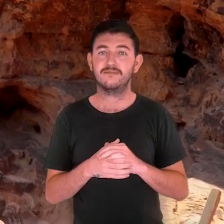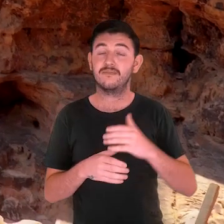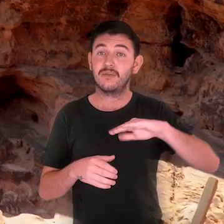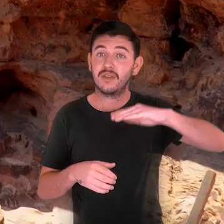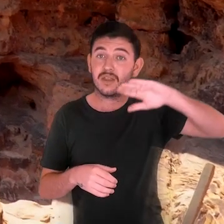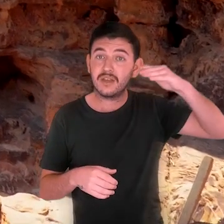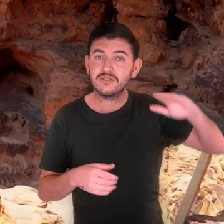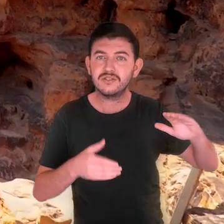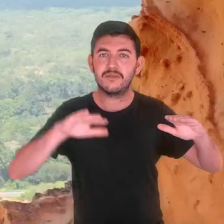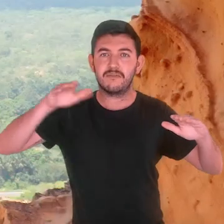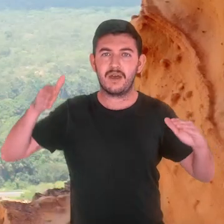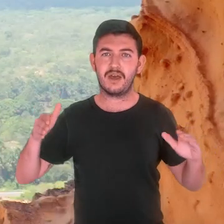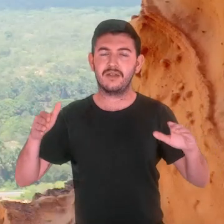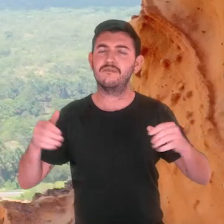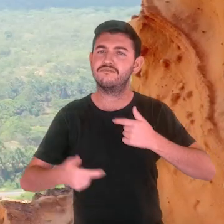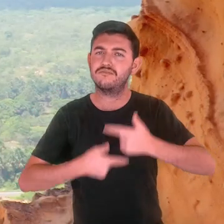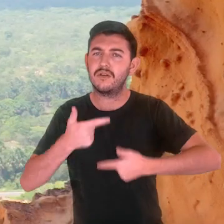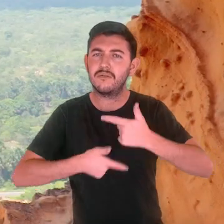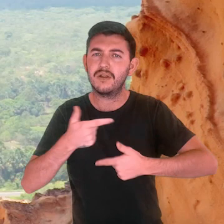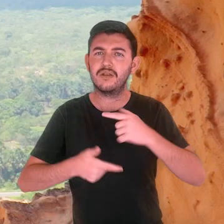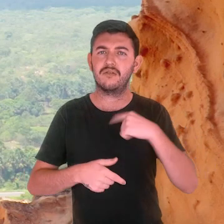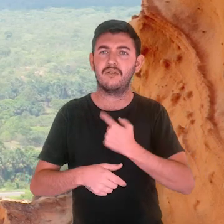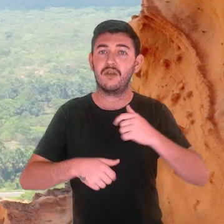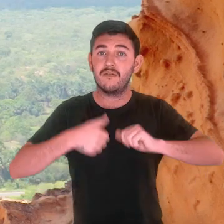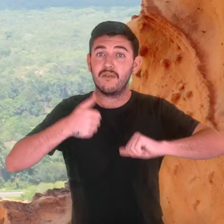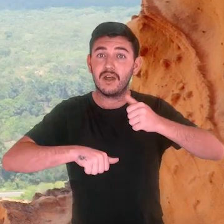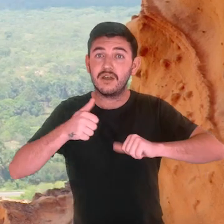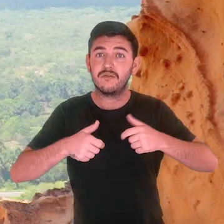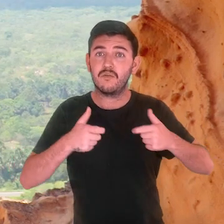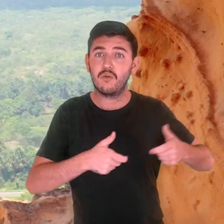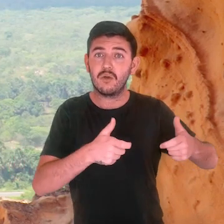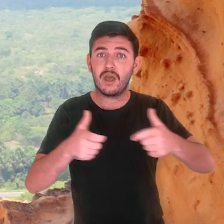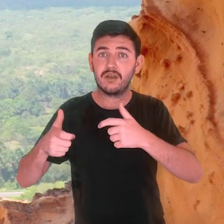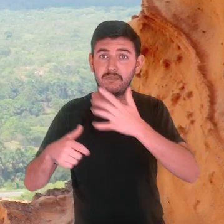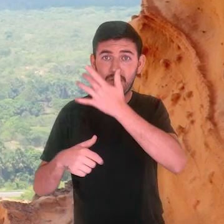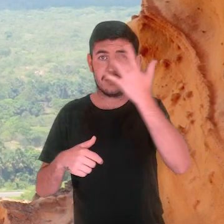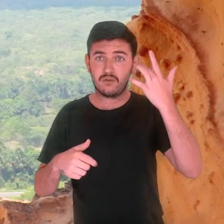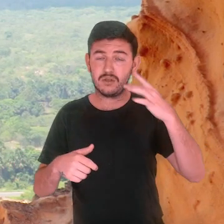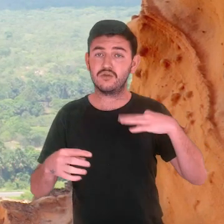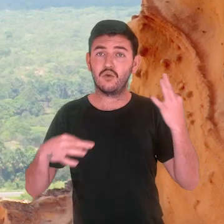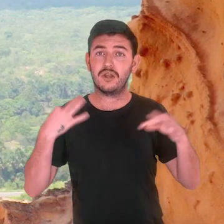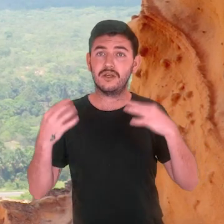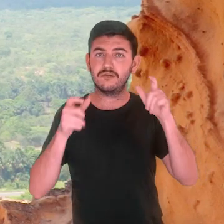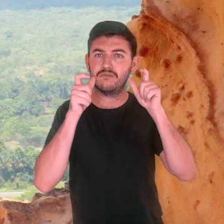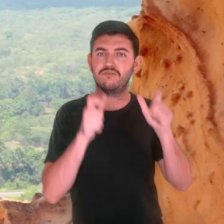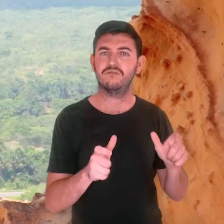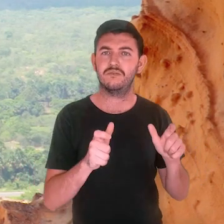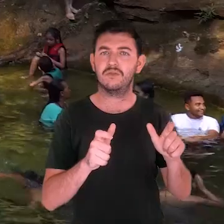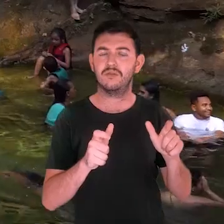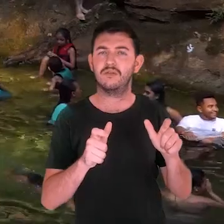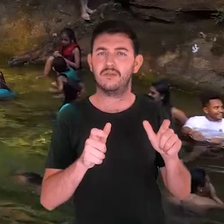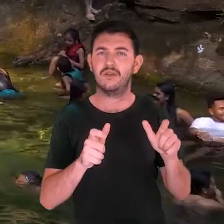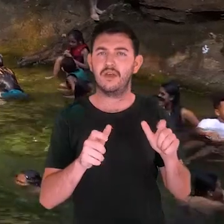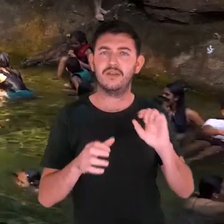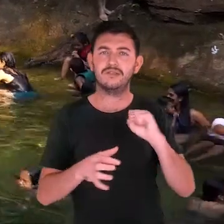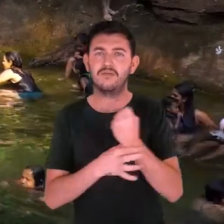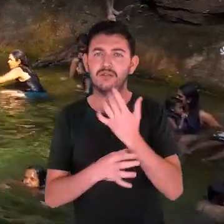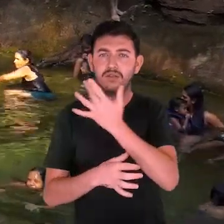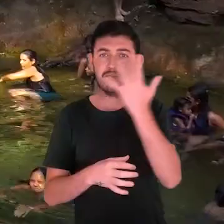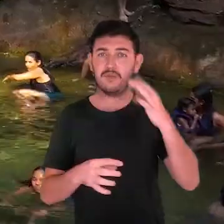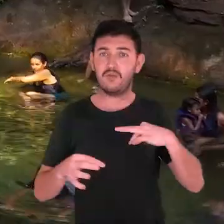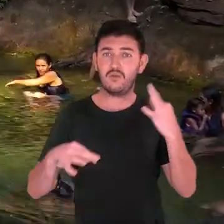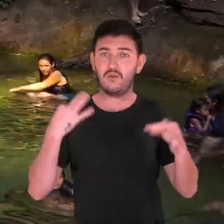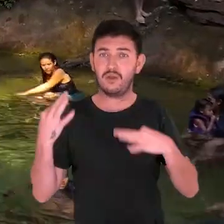a ideia é ficar durante um tempo fazendo avaliação também de outros atrativos que são visitados por turistas. O foco é a segurança